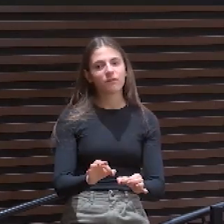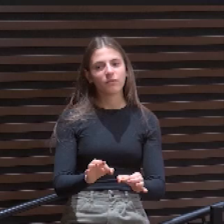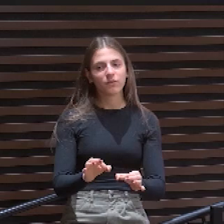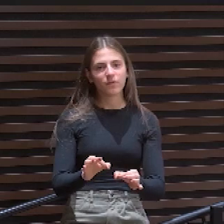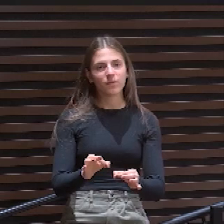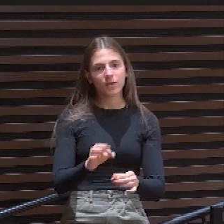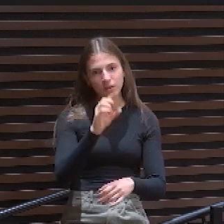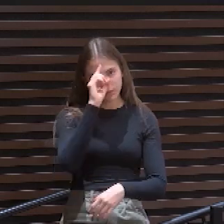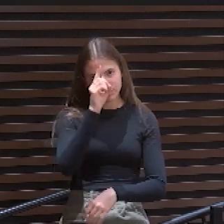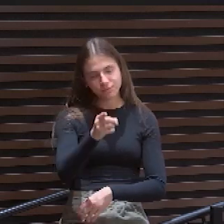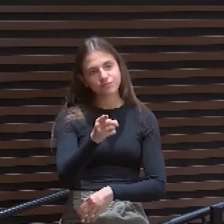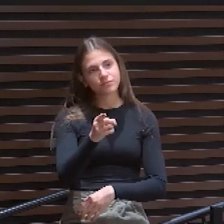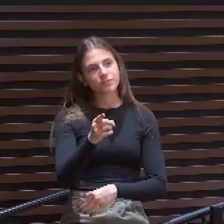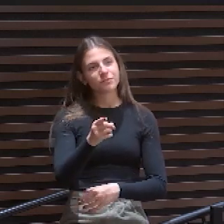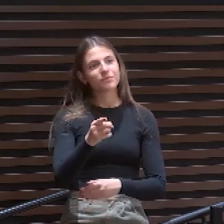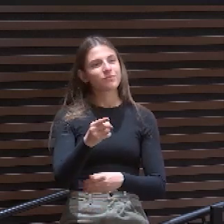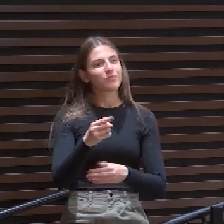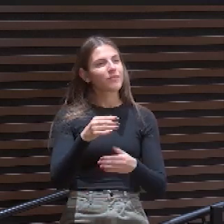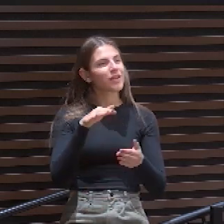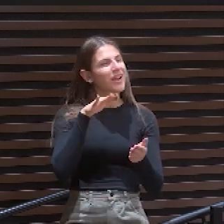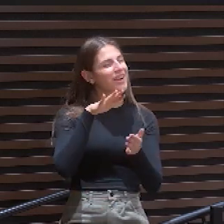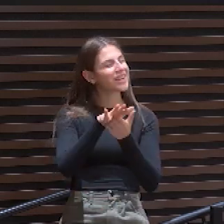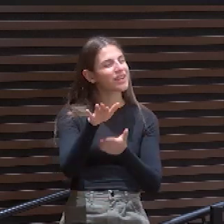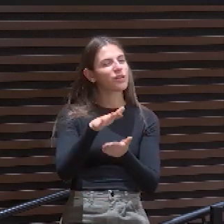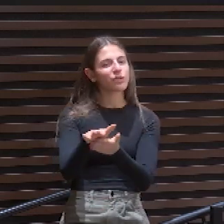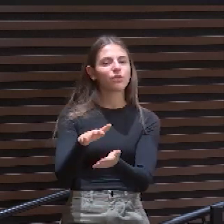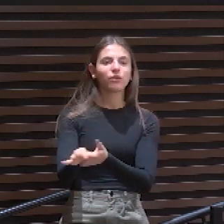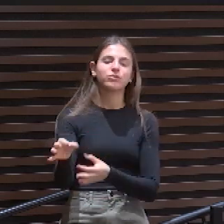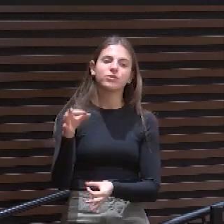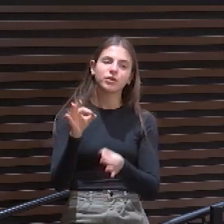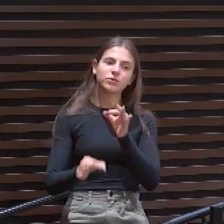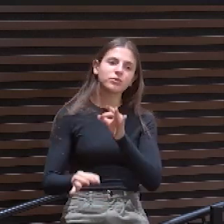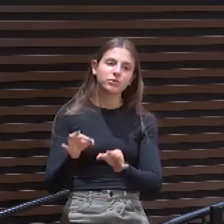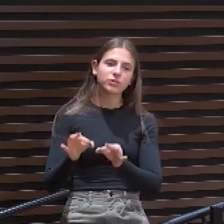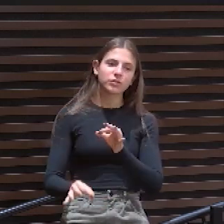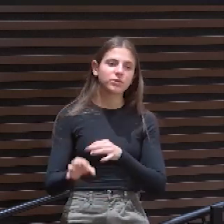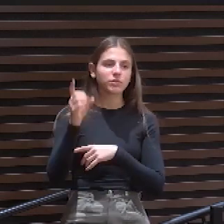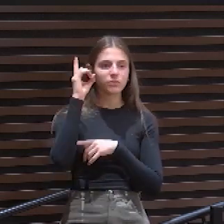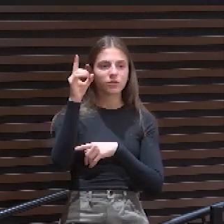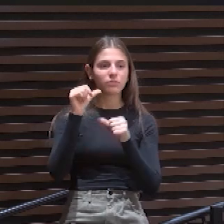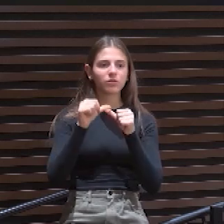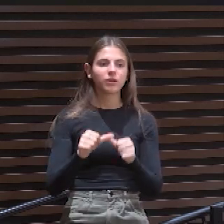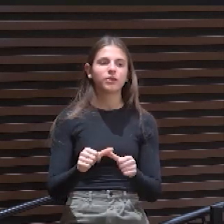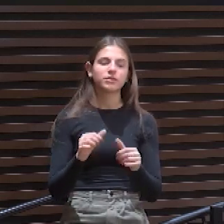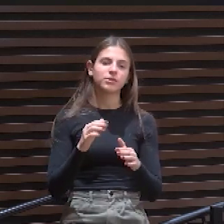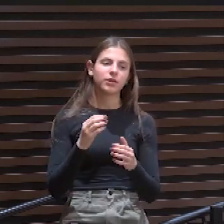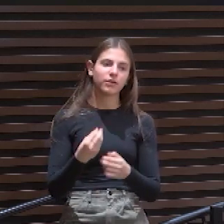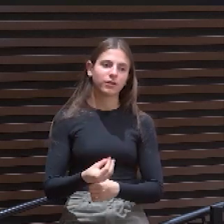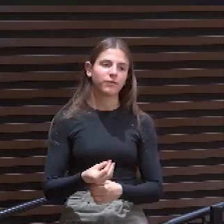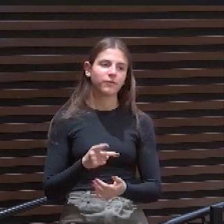está muito longe da justiça de Deus. Essa é a verdade.